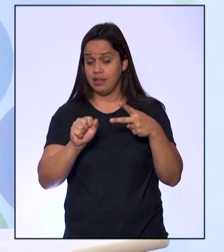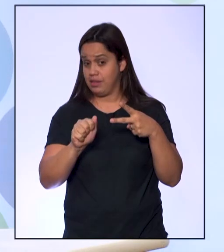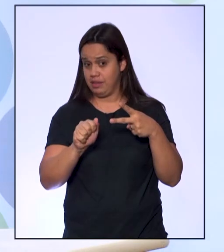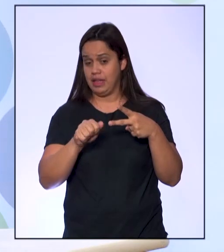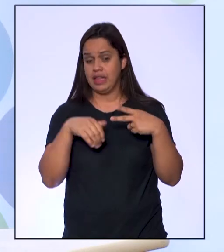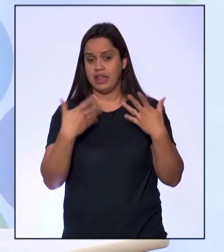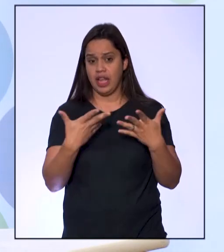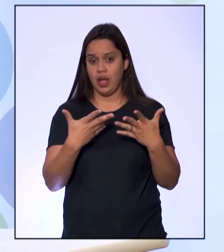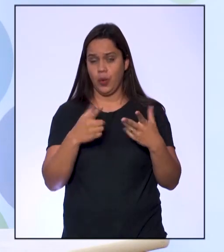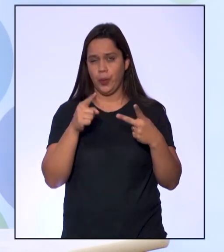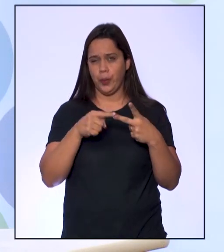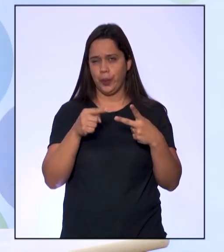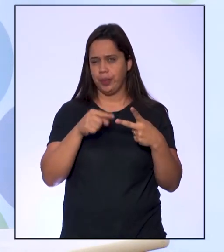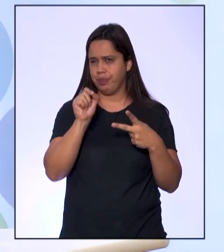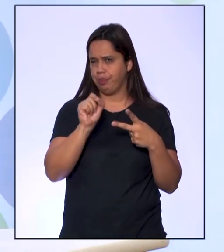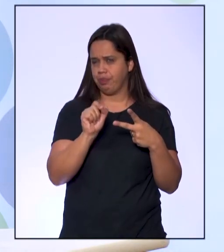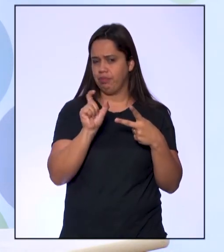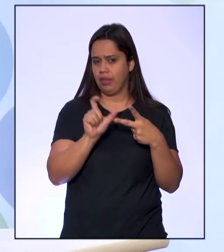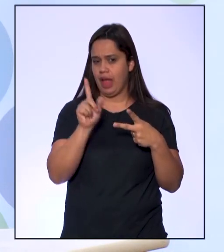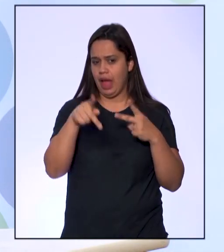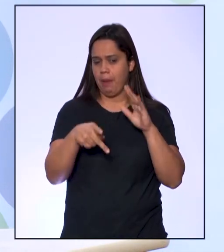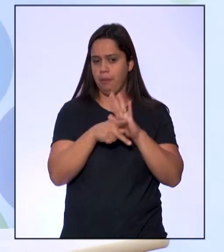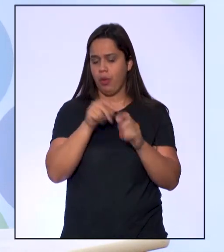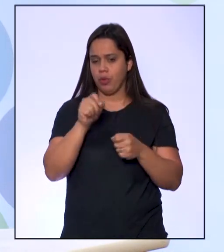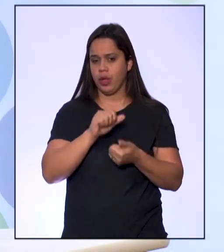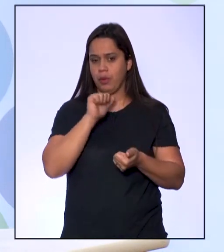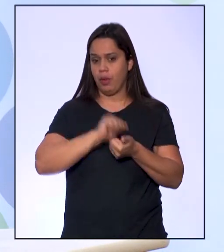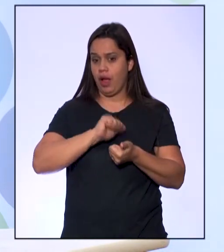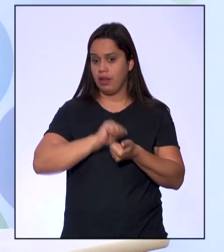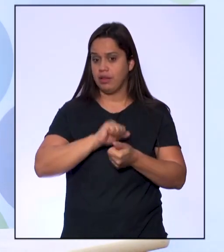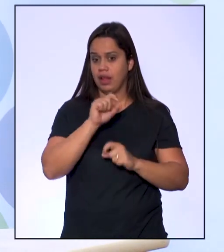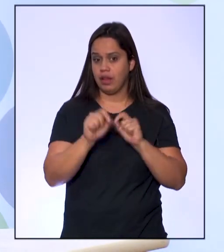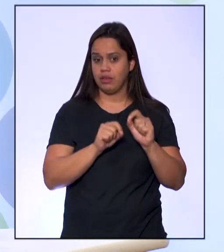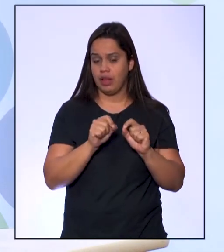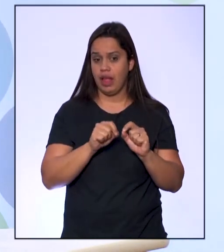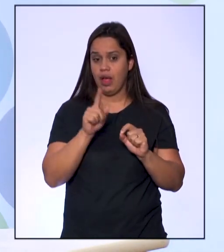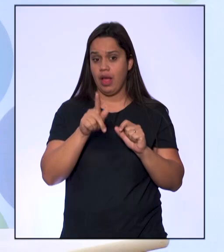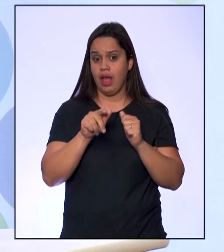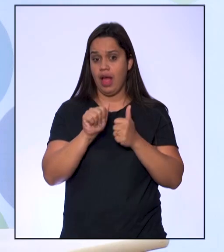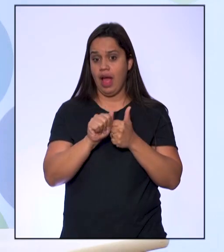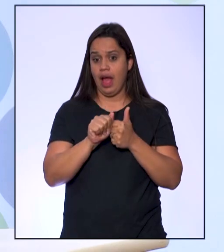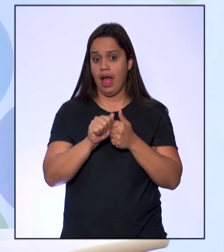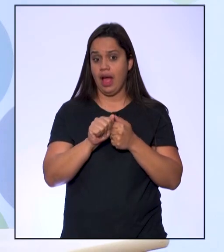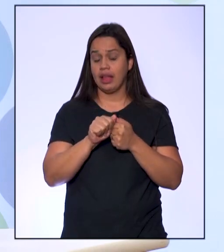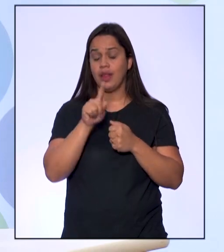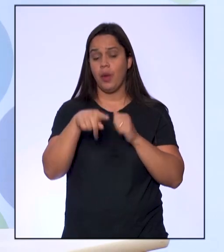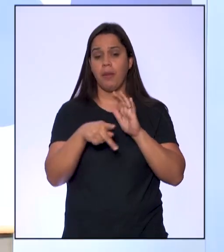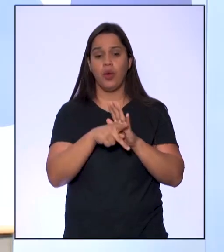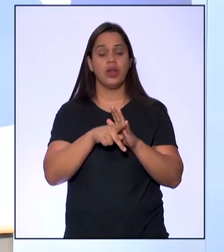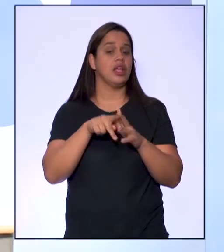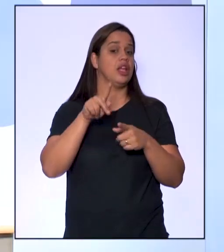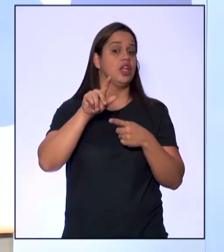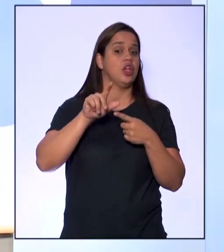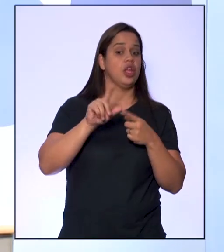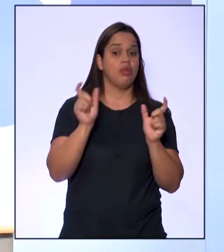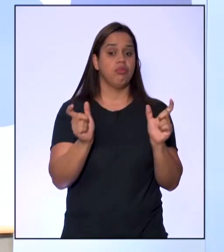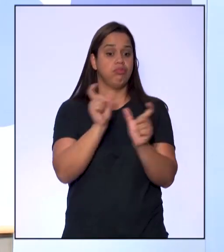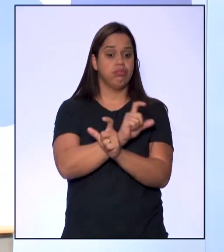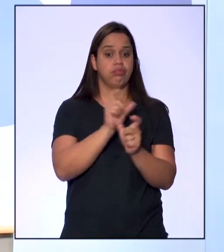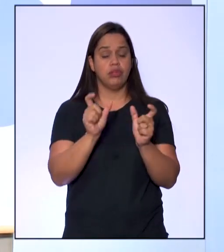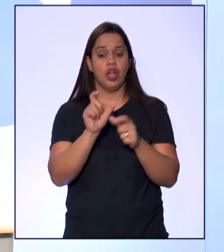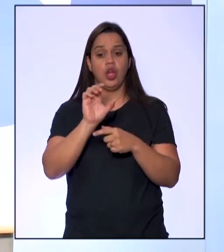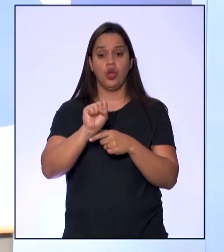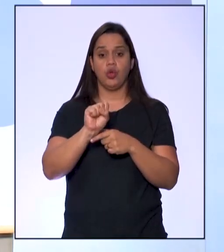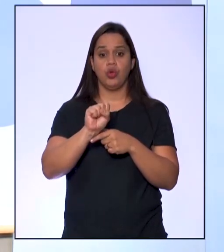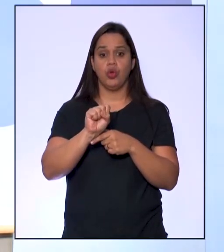bem, controversa é o adjetivo e controvérsia é o substantivo. Diferença do i Do faz...